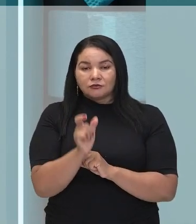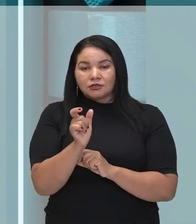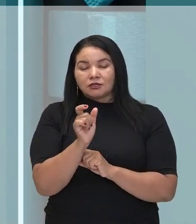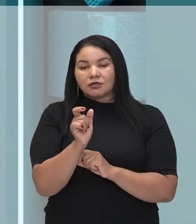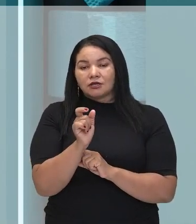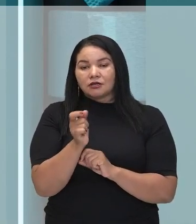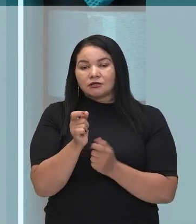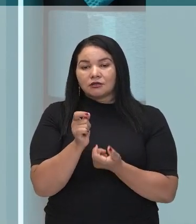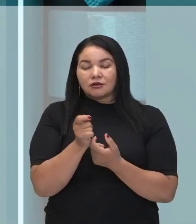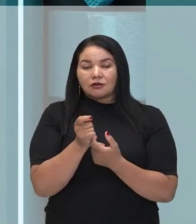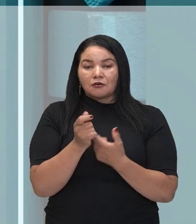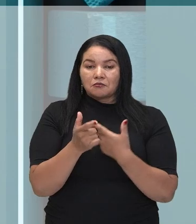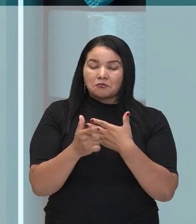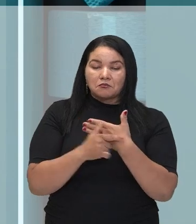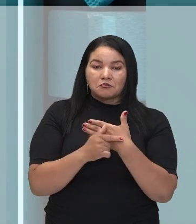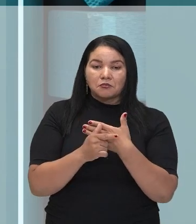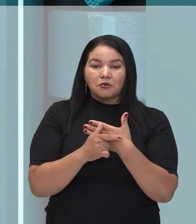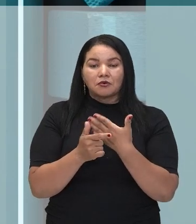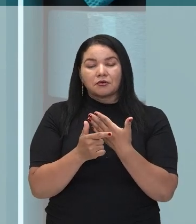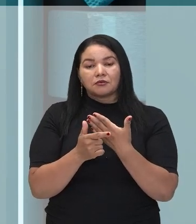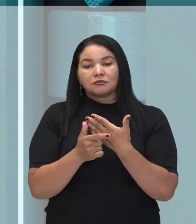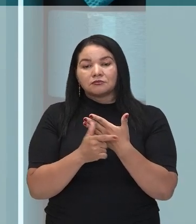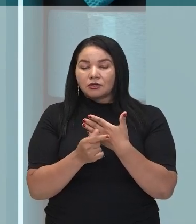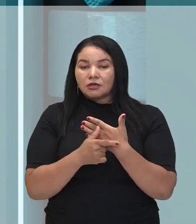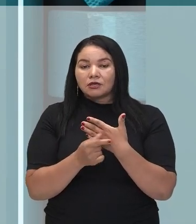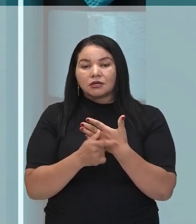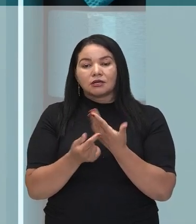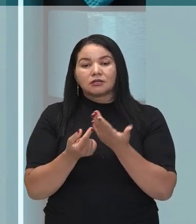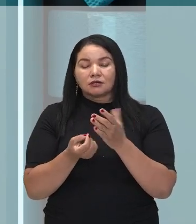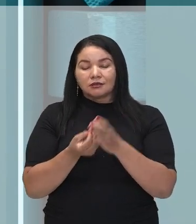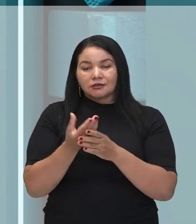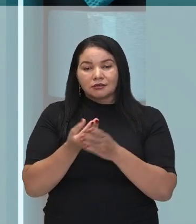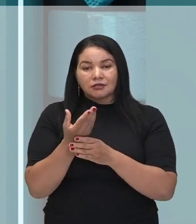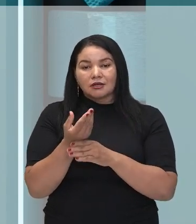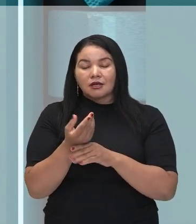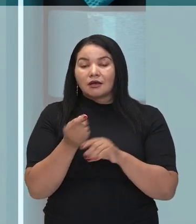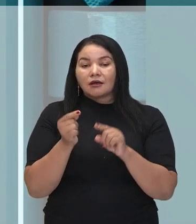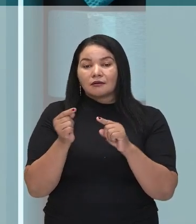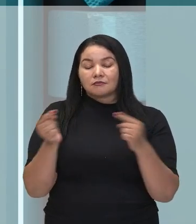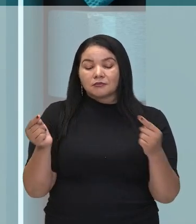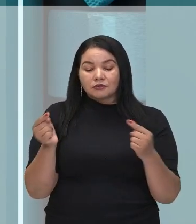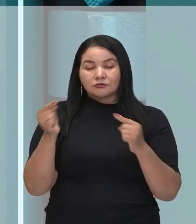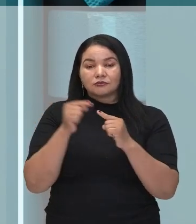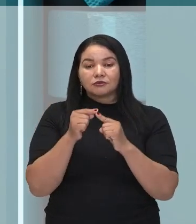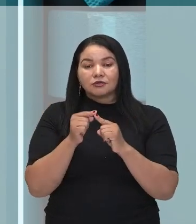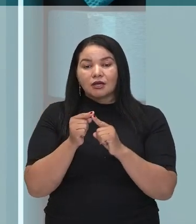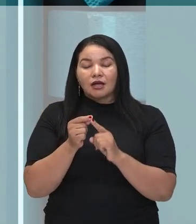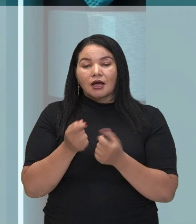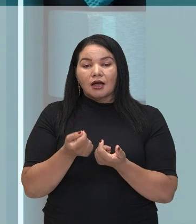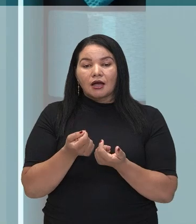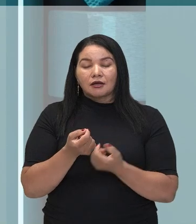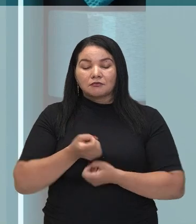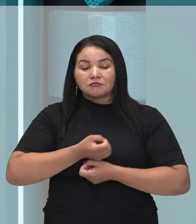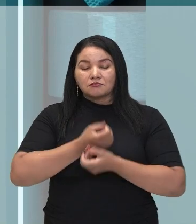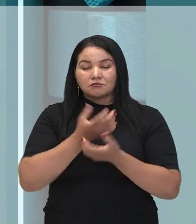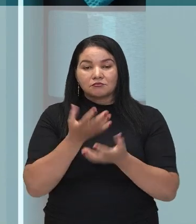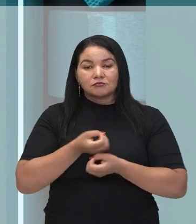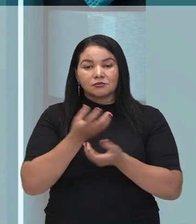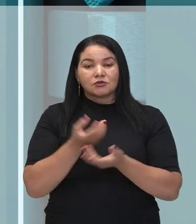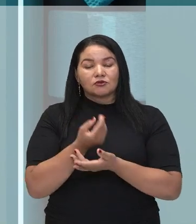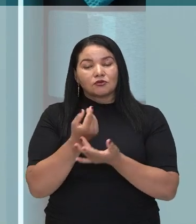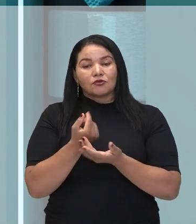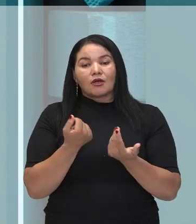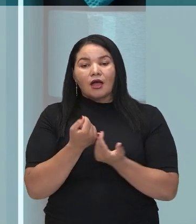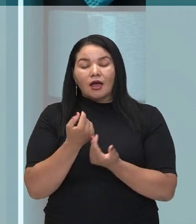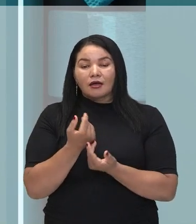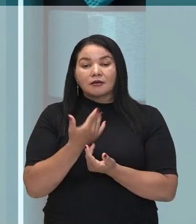por poetas. Poetas podem criar essas novas palavras para atingir a sua mensagem, para uma mensagem ser